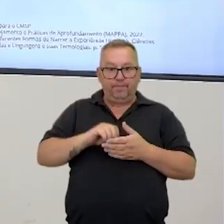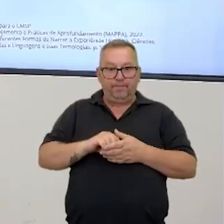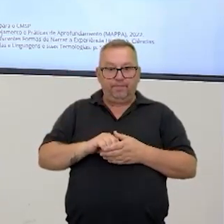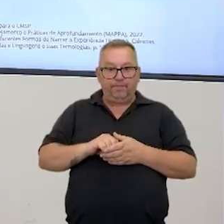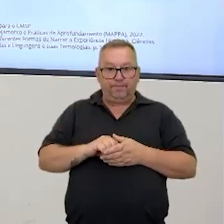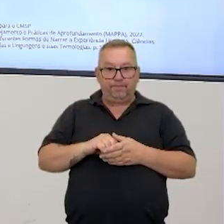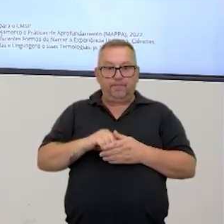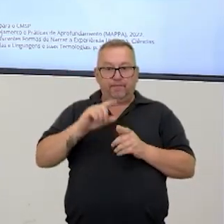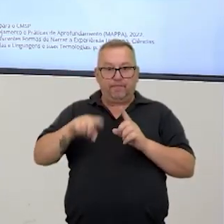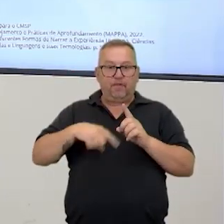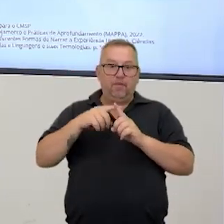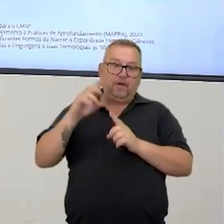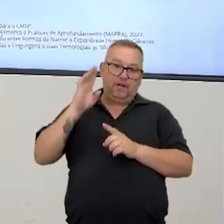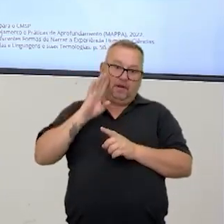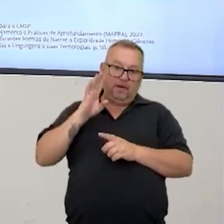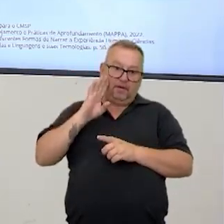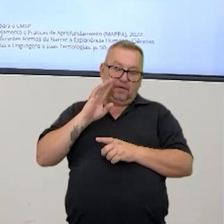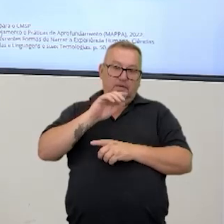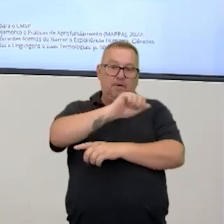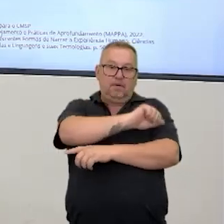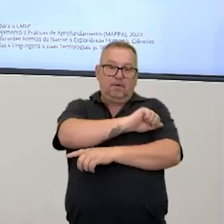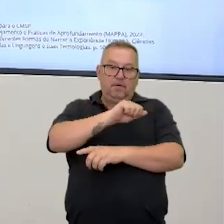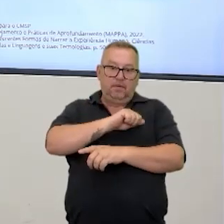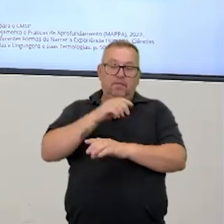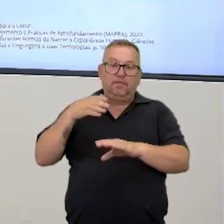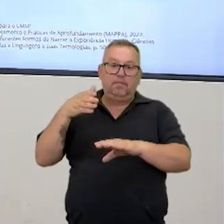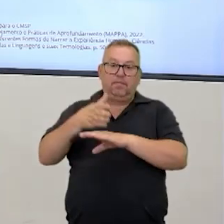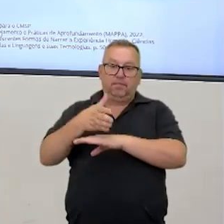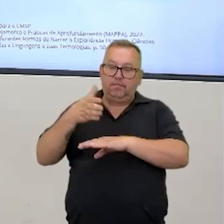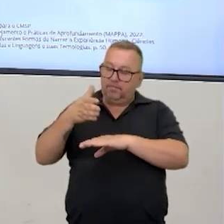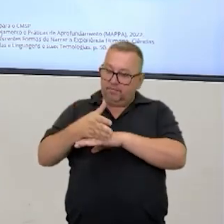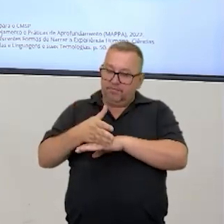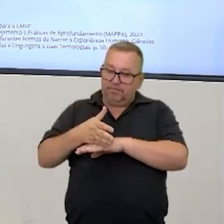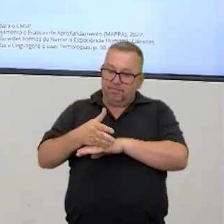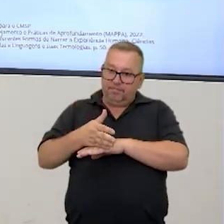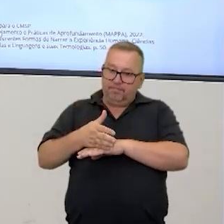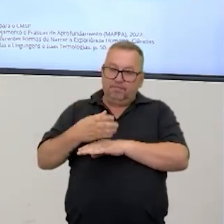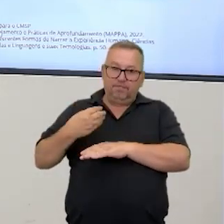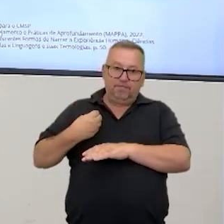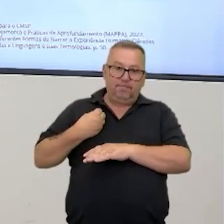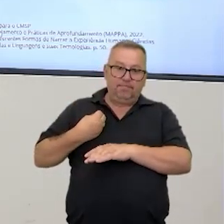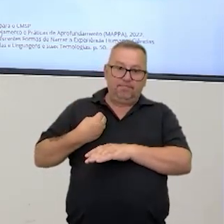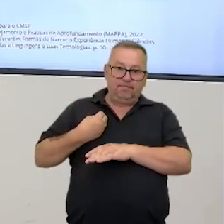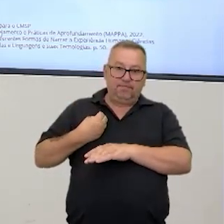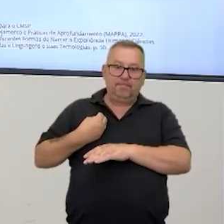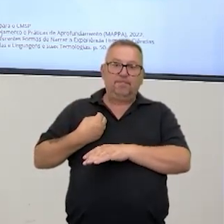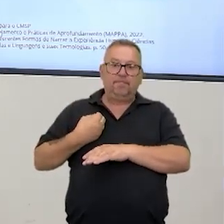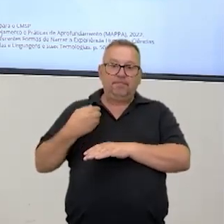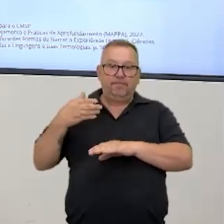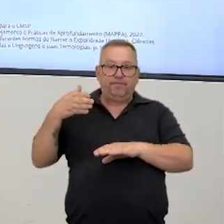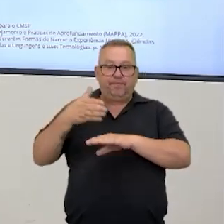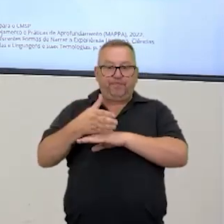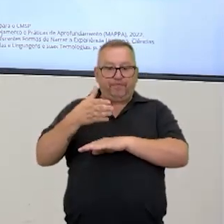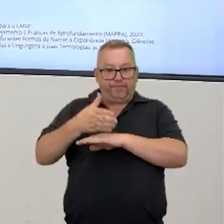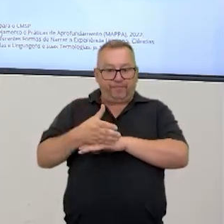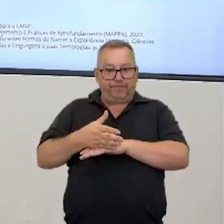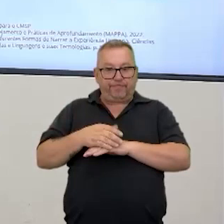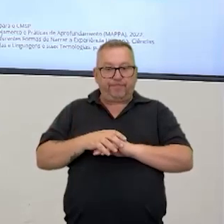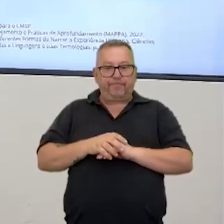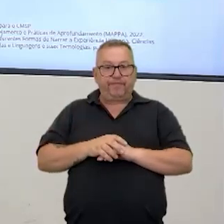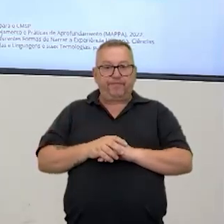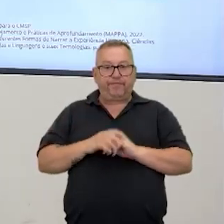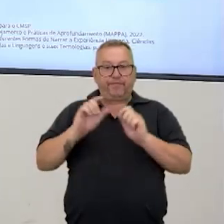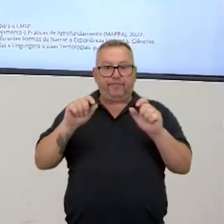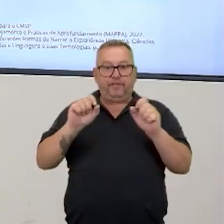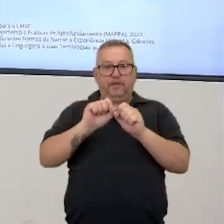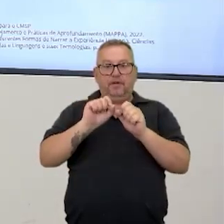ficaria tudo mais legal se o aluno, remotamente, ou até, quem sabe, no futuro próximo, presencialmente,